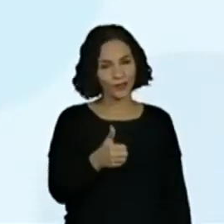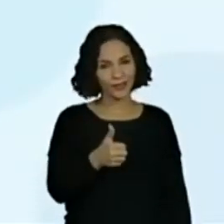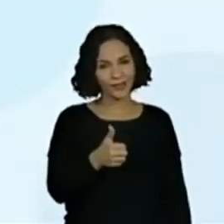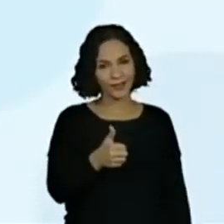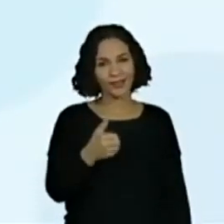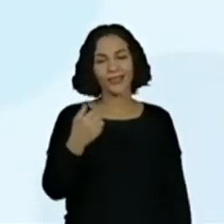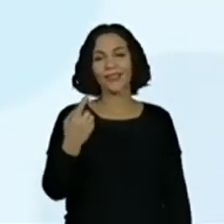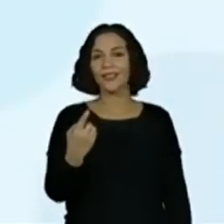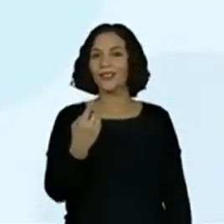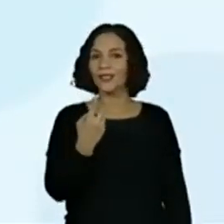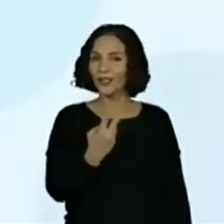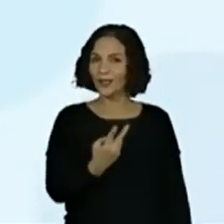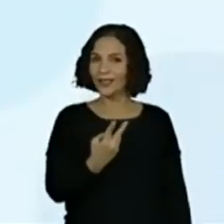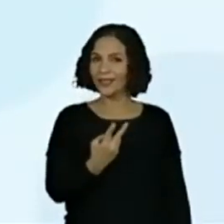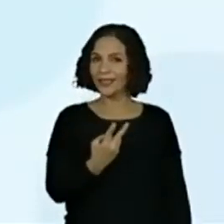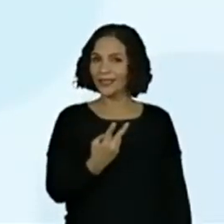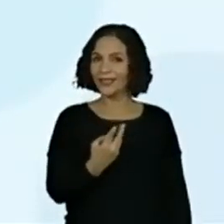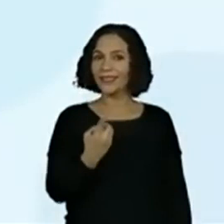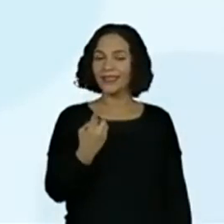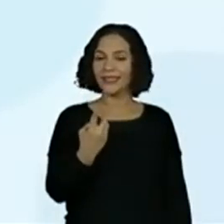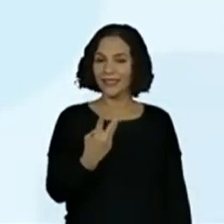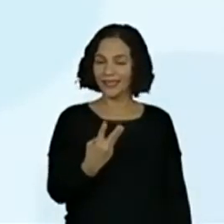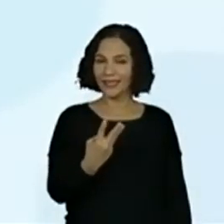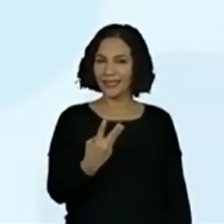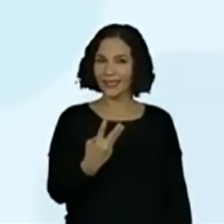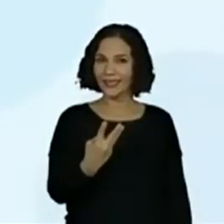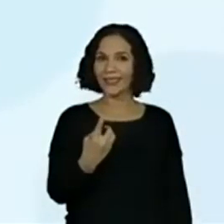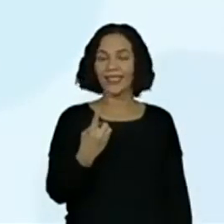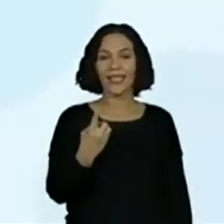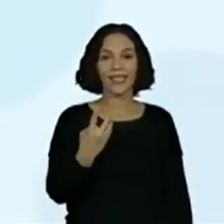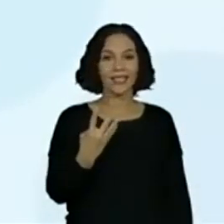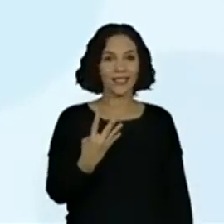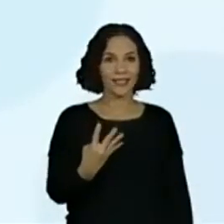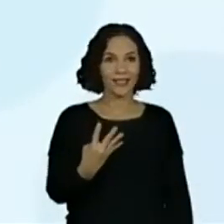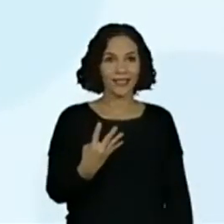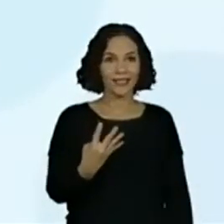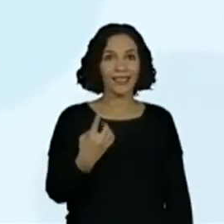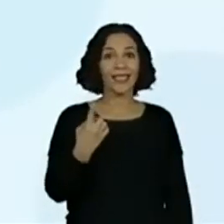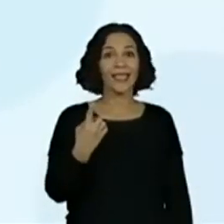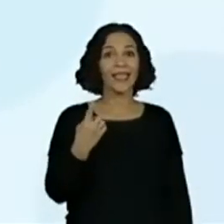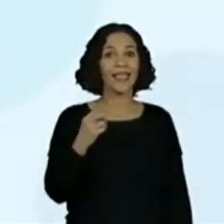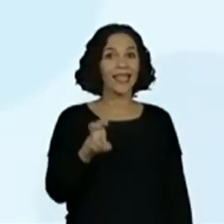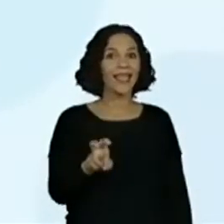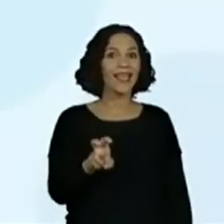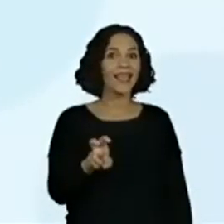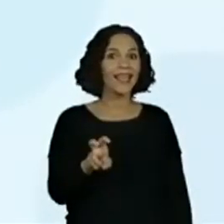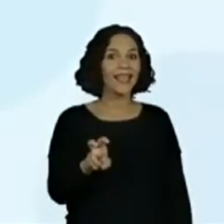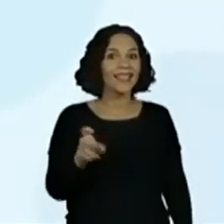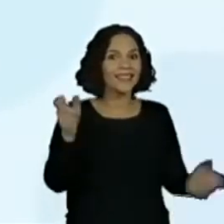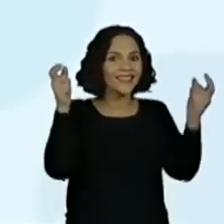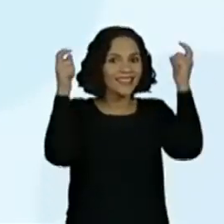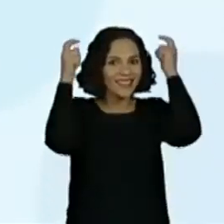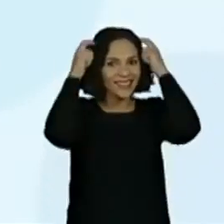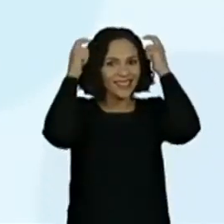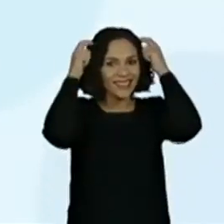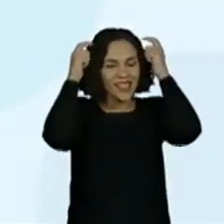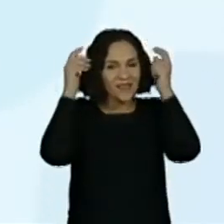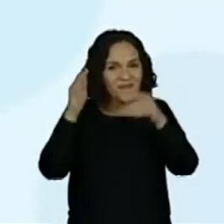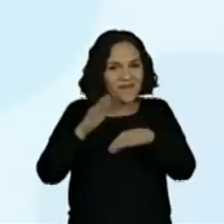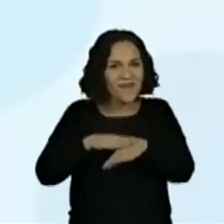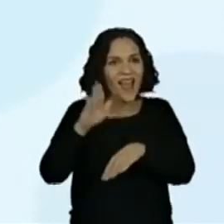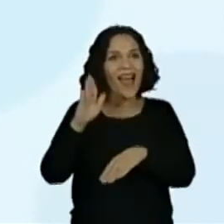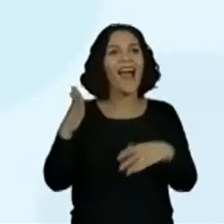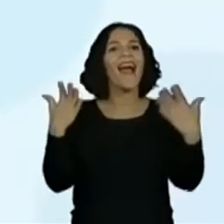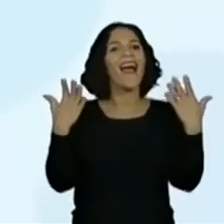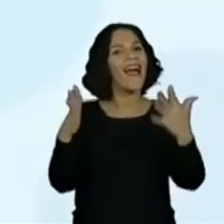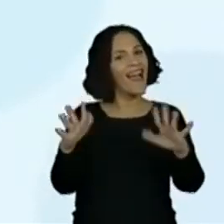onze, doze, treze, 14, 15 ursos! O que